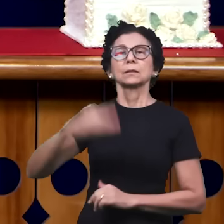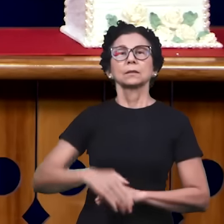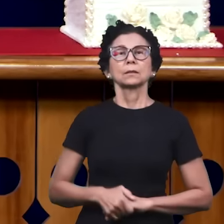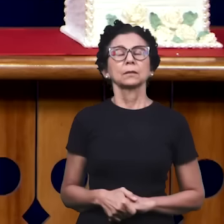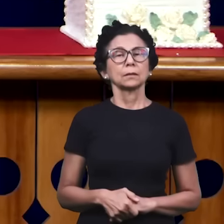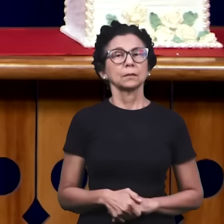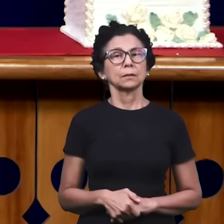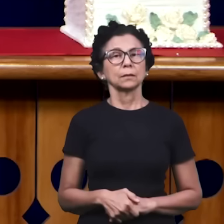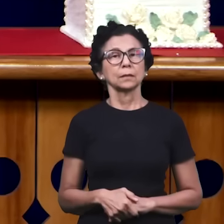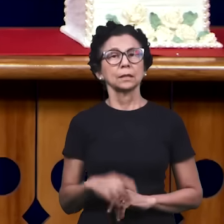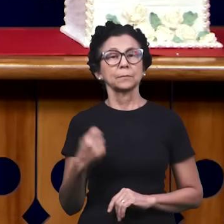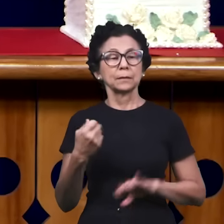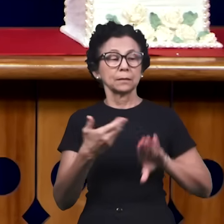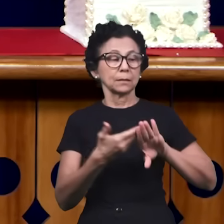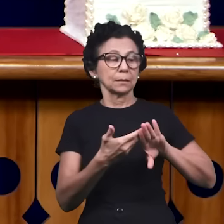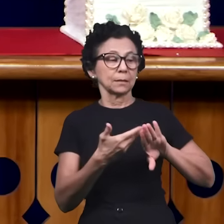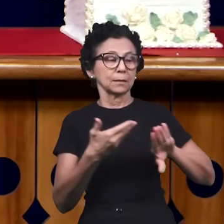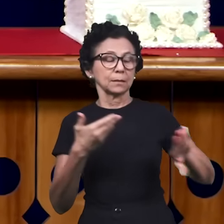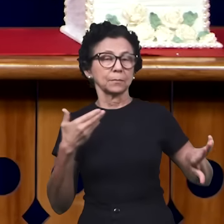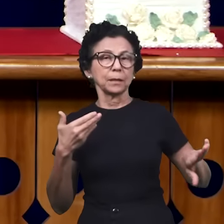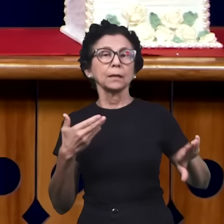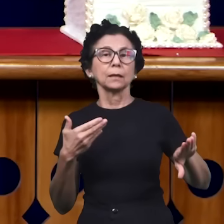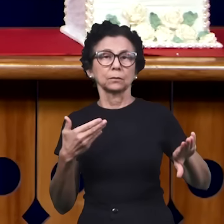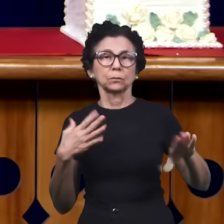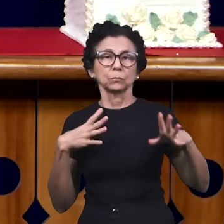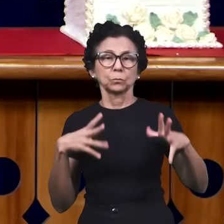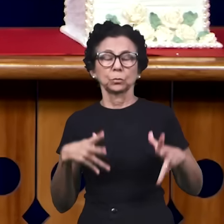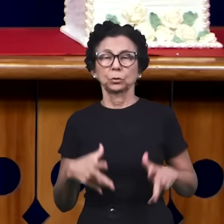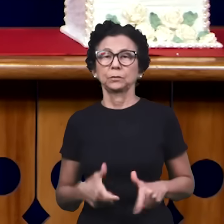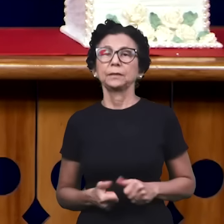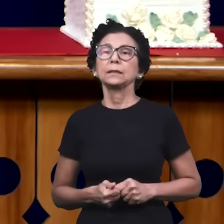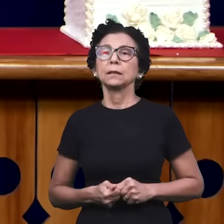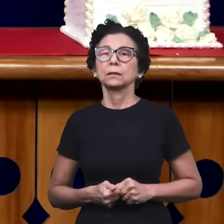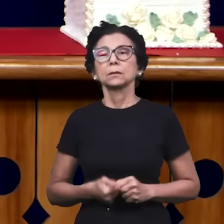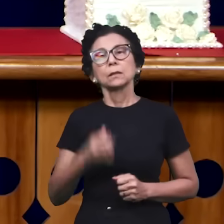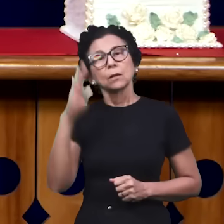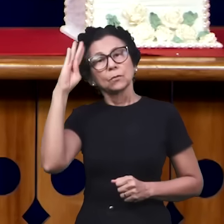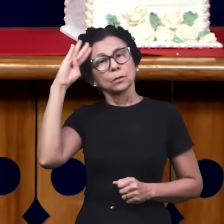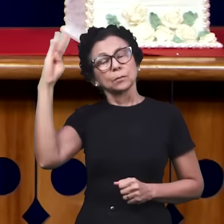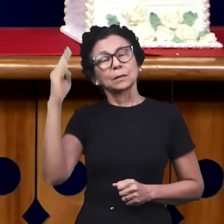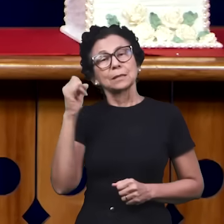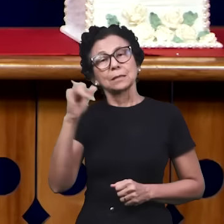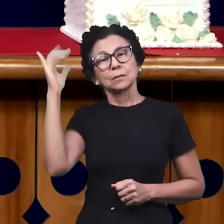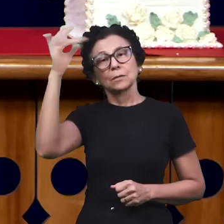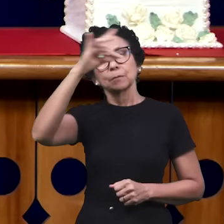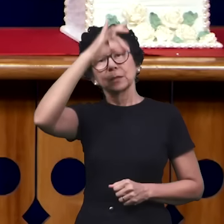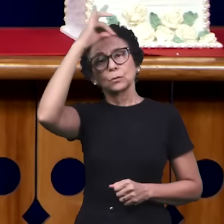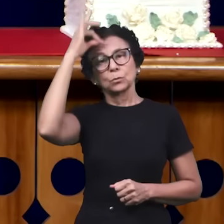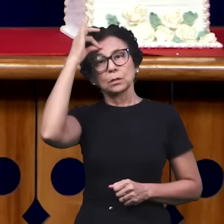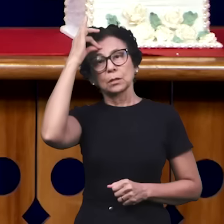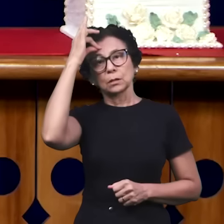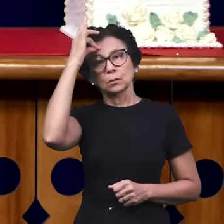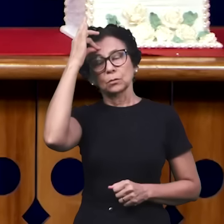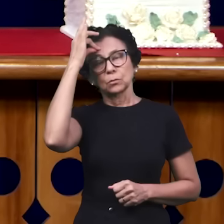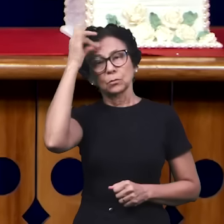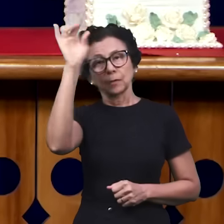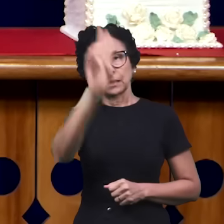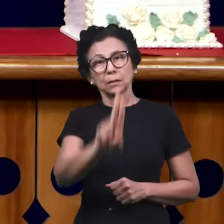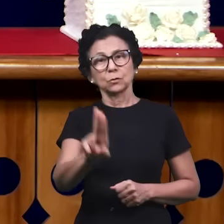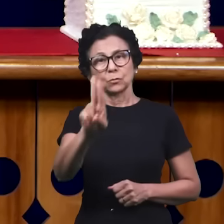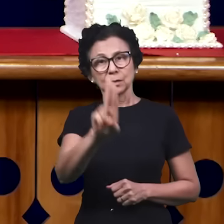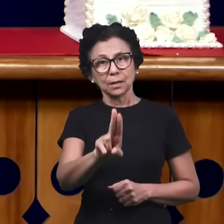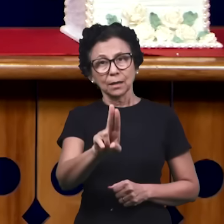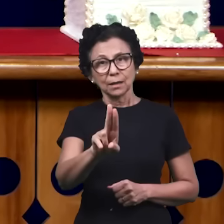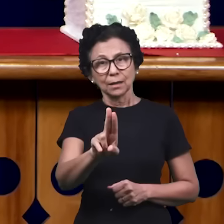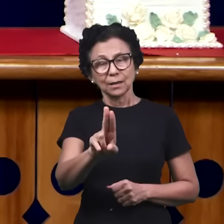santificação. A santificação ela é fundamental, porque se o Espírito vai nos usar, nós temos que estar preparados. E como que é esse